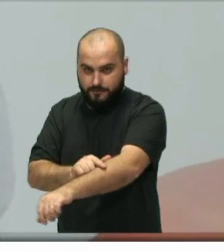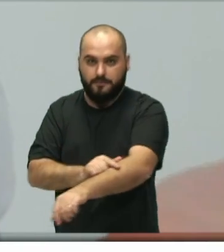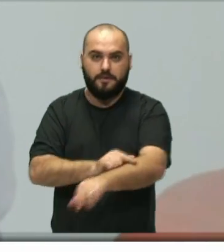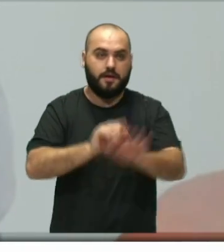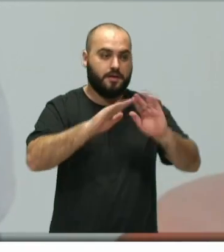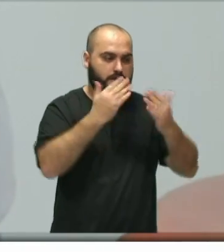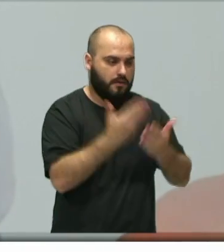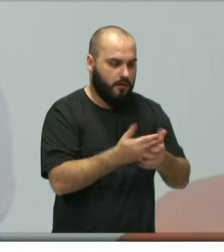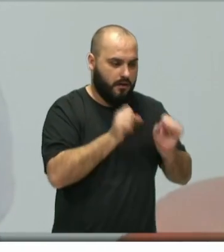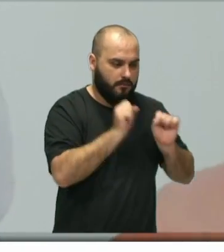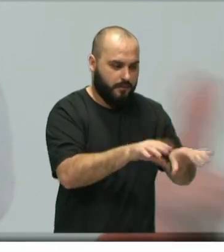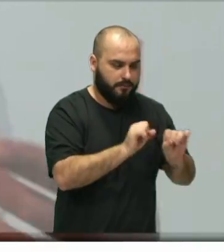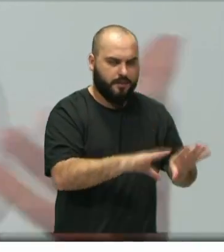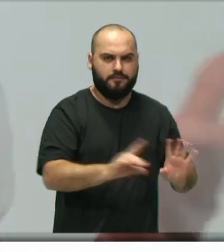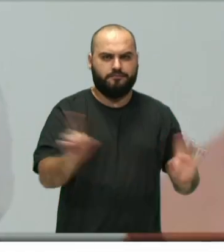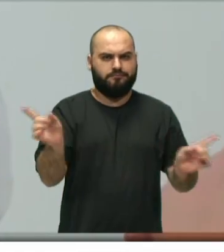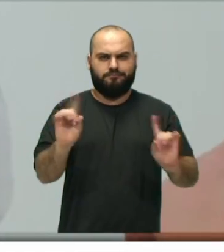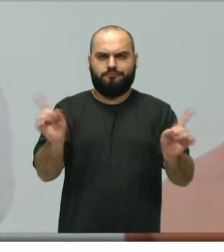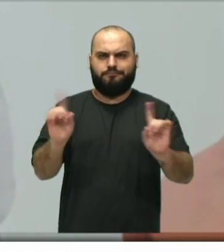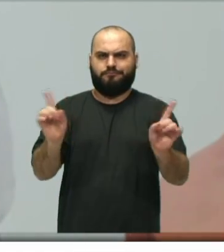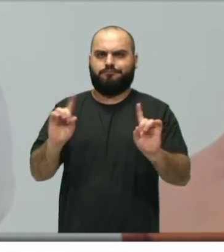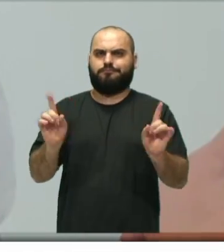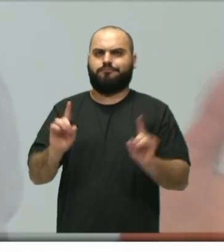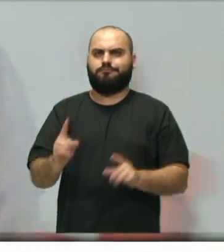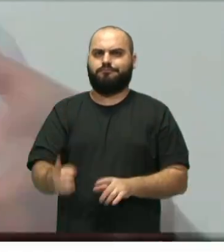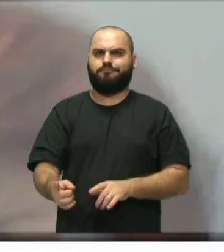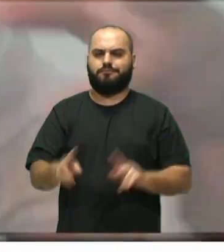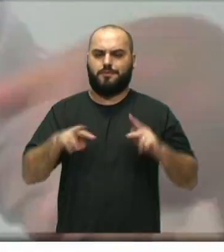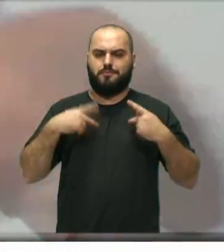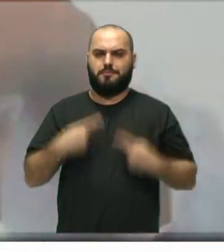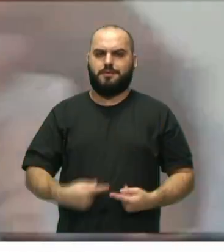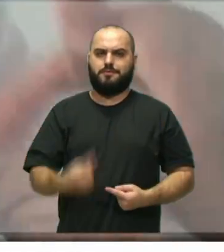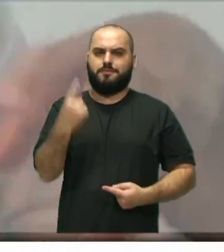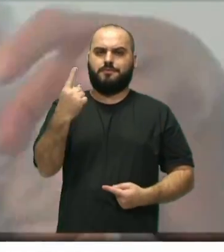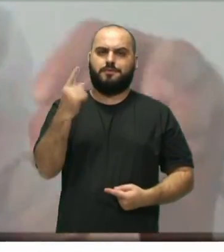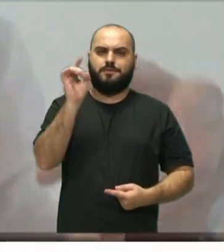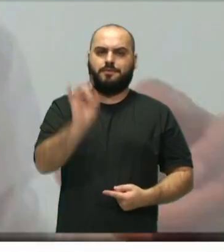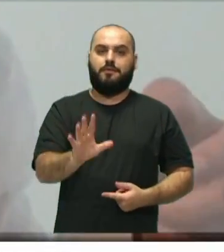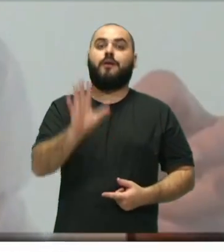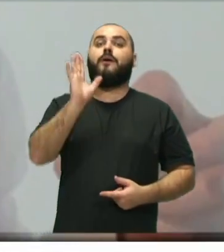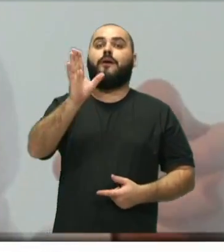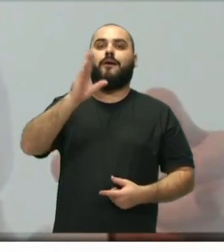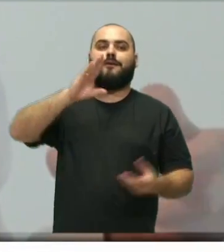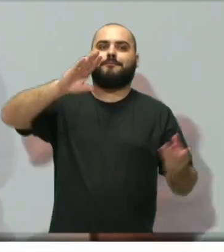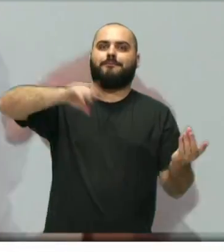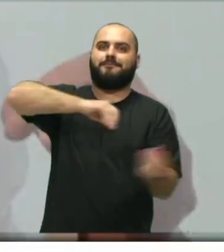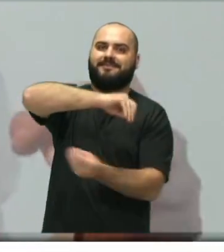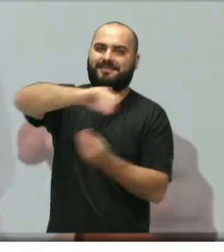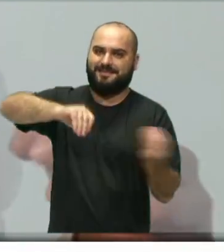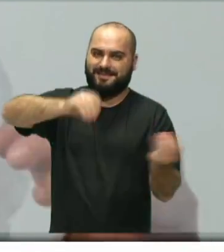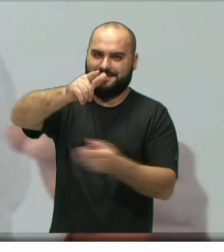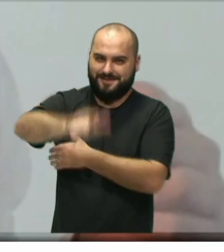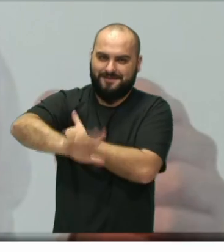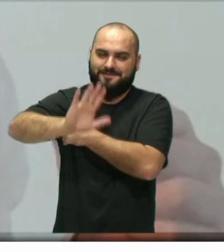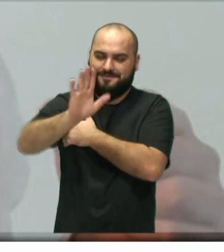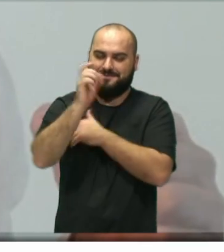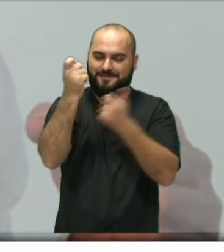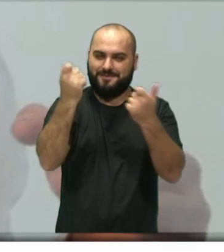não existe. O ser humano é um só, né? Aí lá vem eu, né, misturando as áreas de novo. Então,